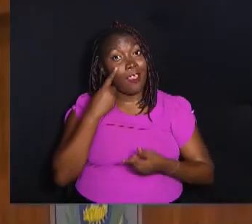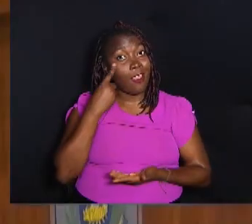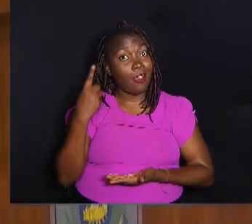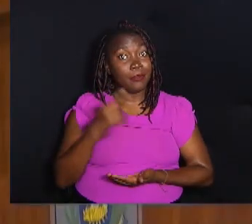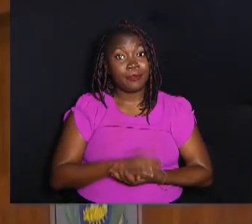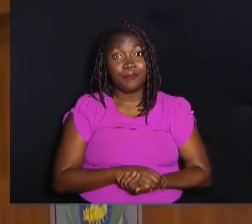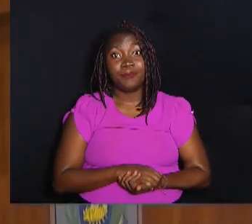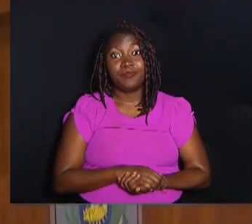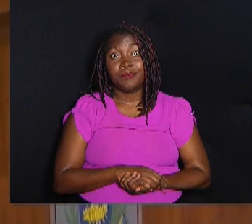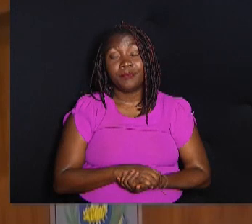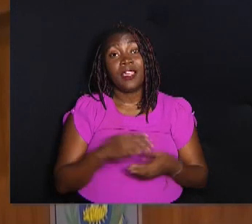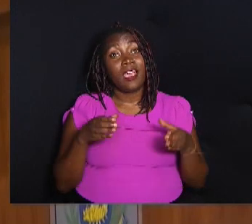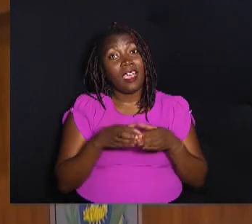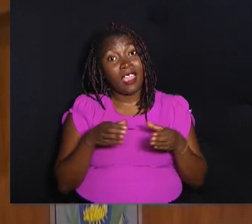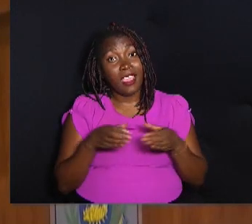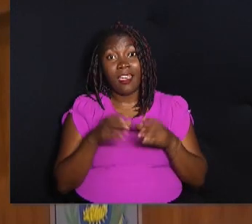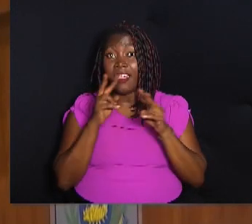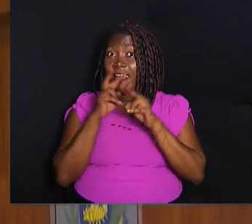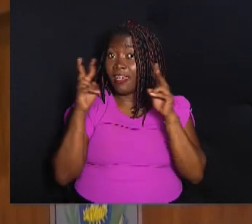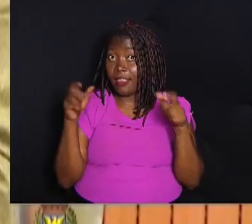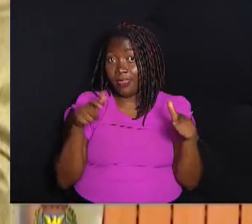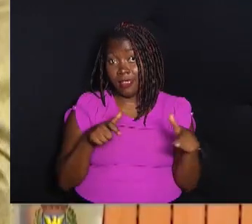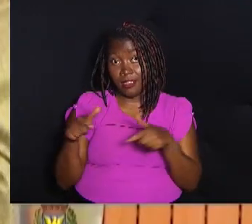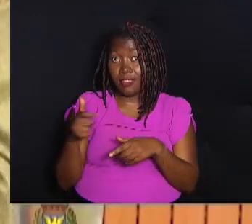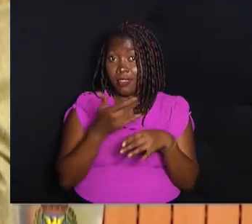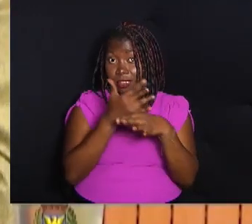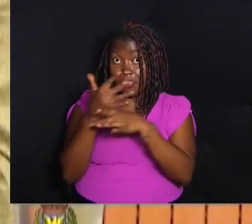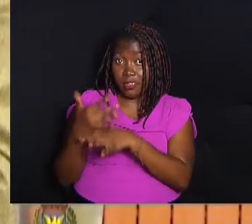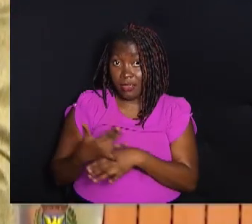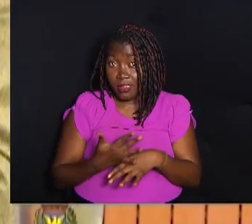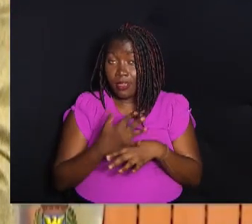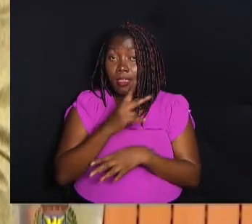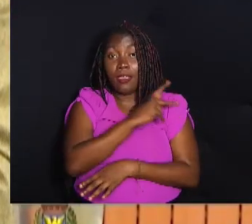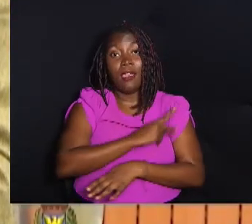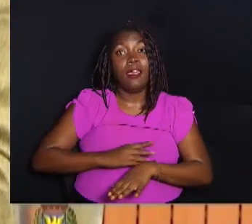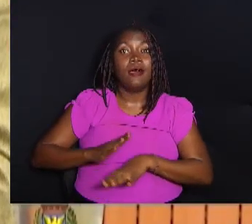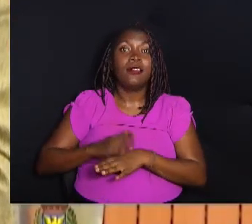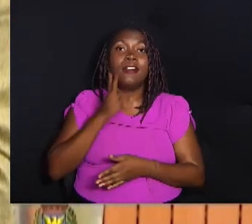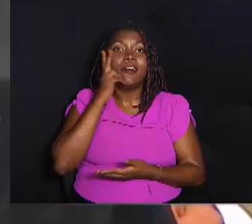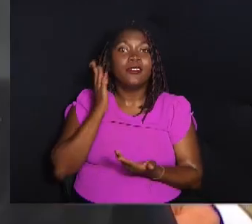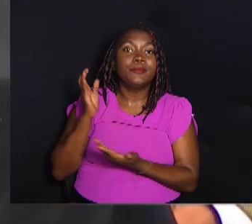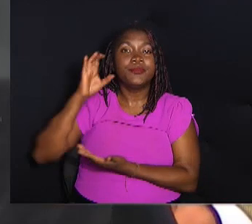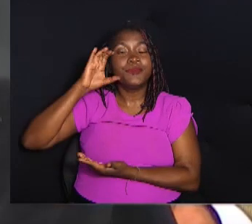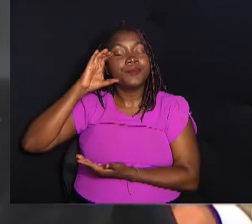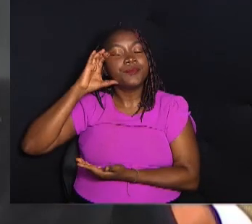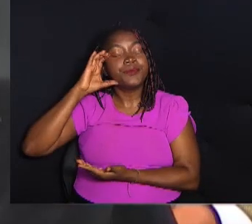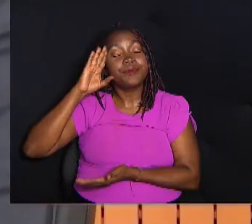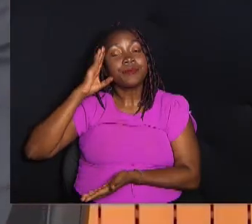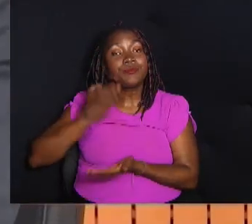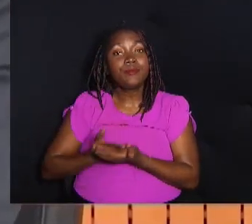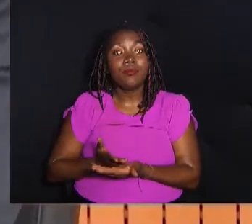confirma a comissão de assuntos da Região Metropolitana de Campinas presidida pelo Vereador Luiz Cirilo conta com Arnaldo